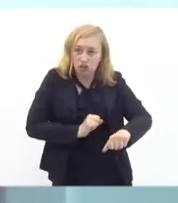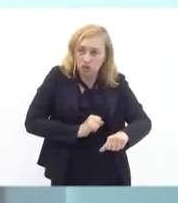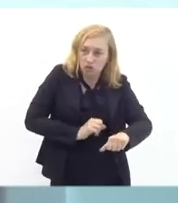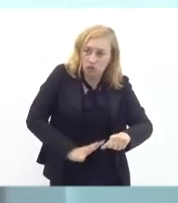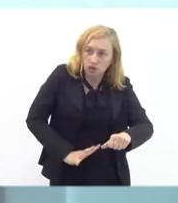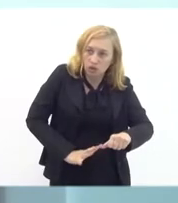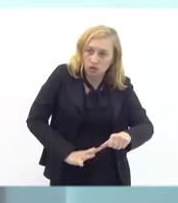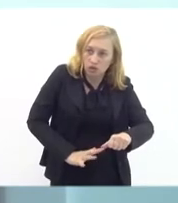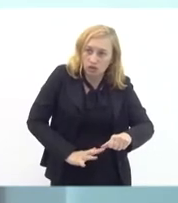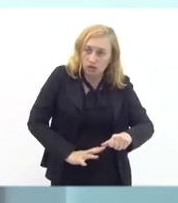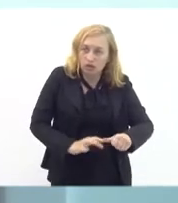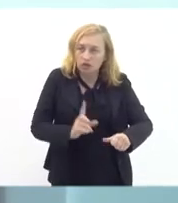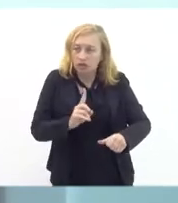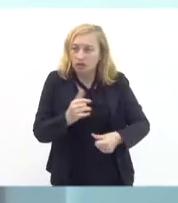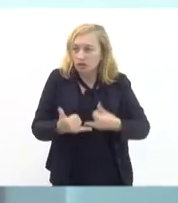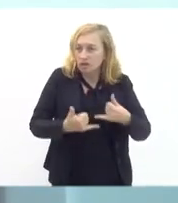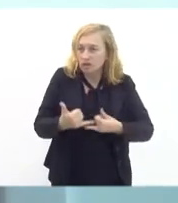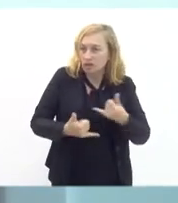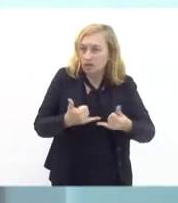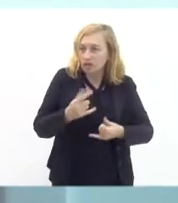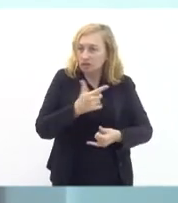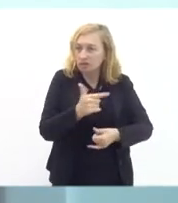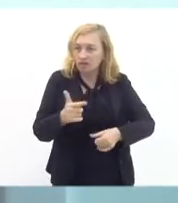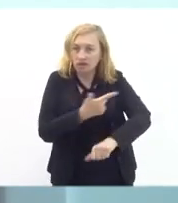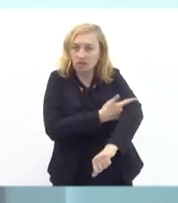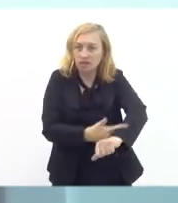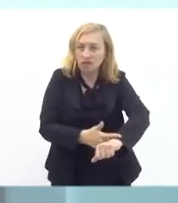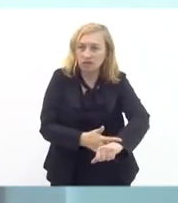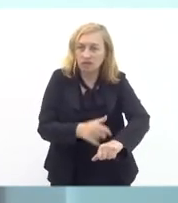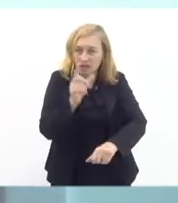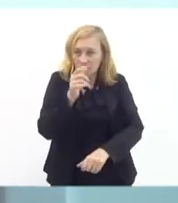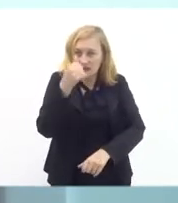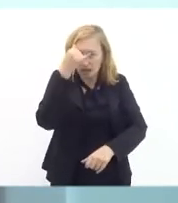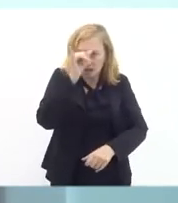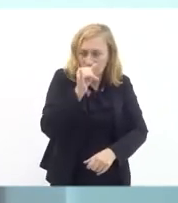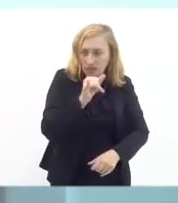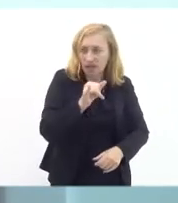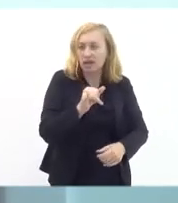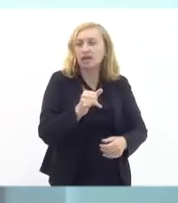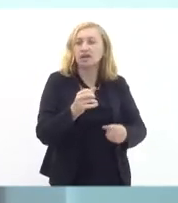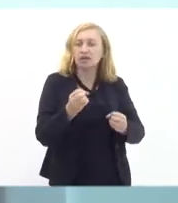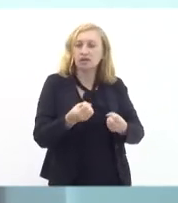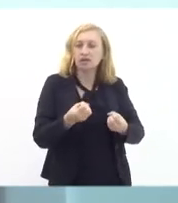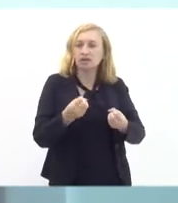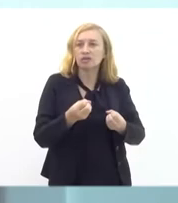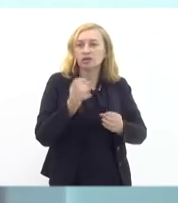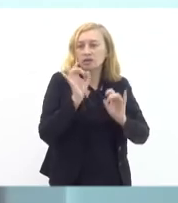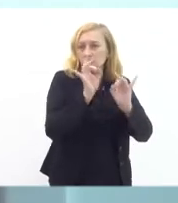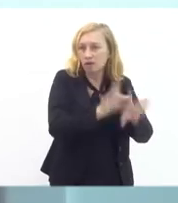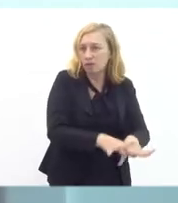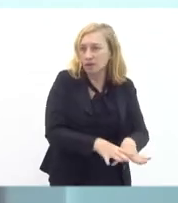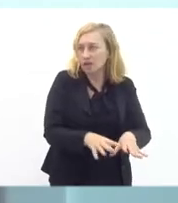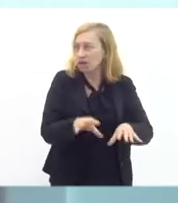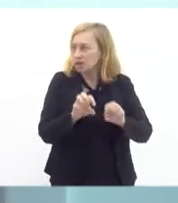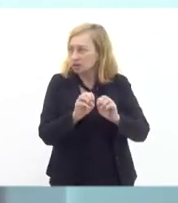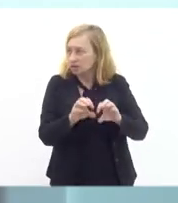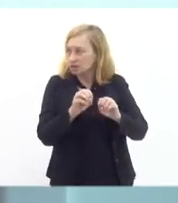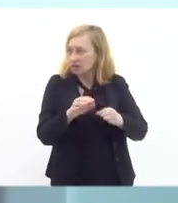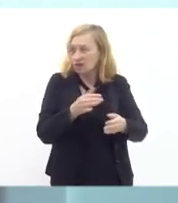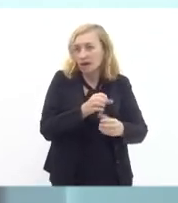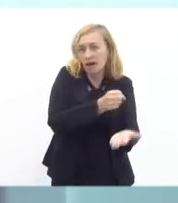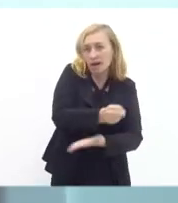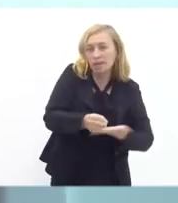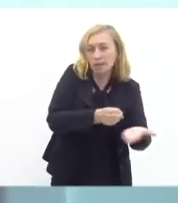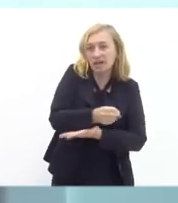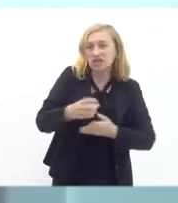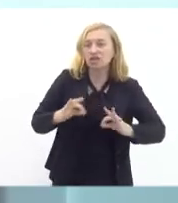faz arte se ele não for bem educado, e ele vai acabar sendo mais uma vítima de abandono. Então a educação é a base de tudo, e a gente precisa